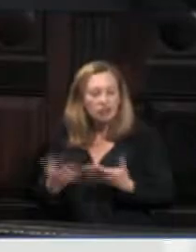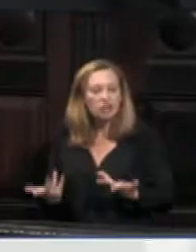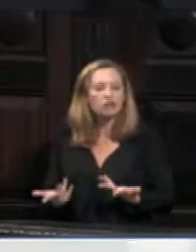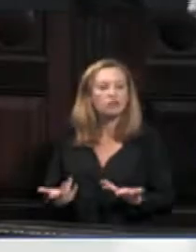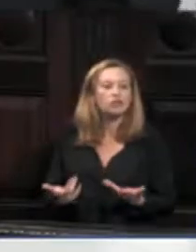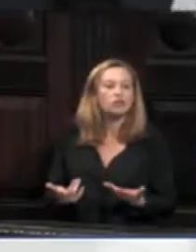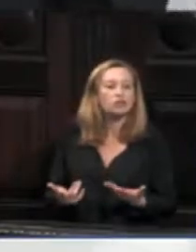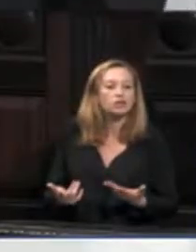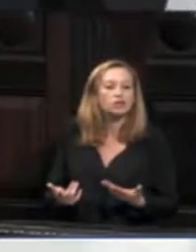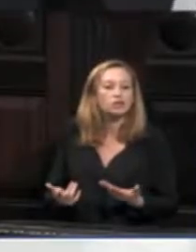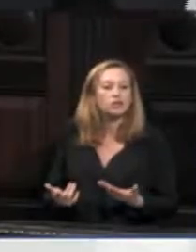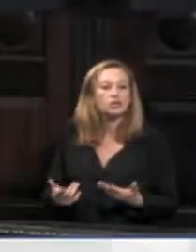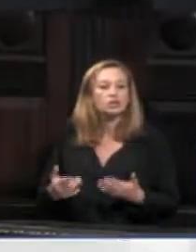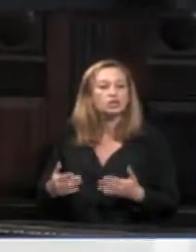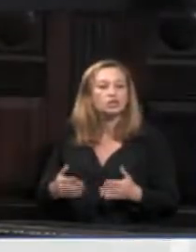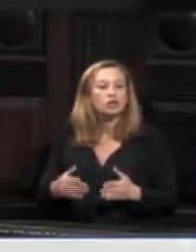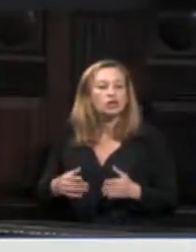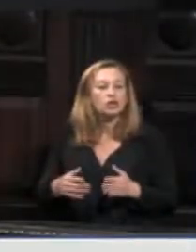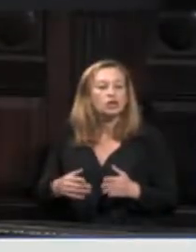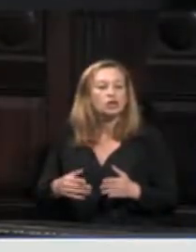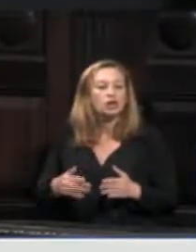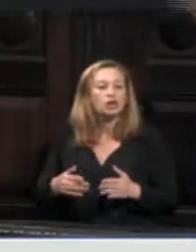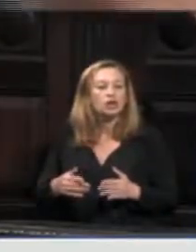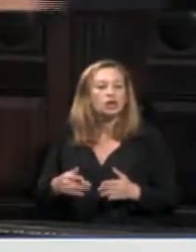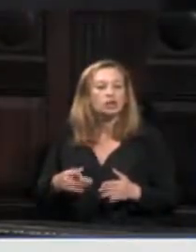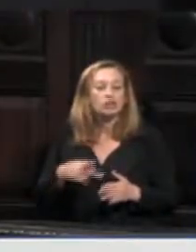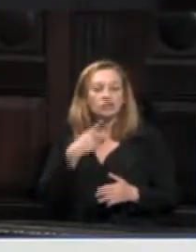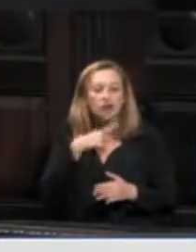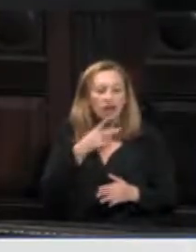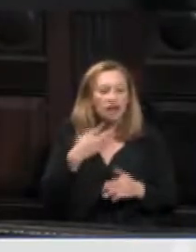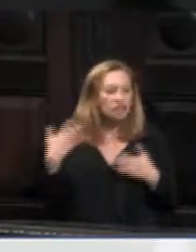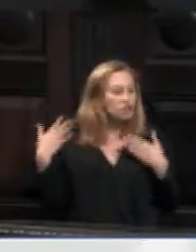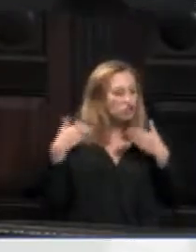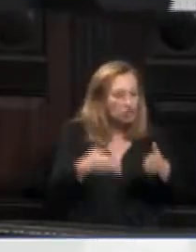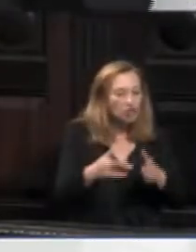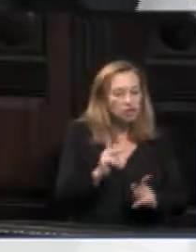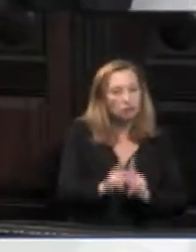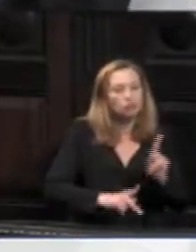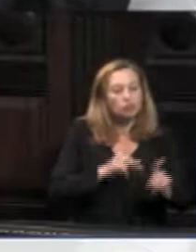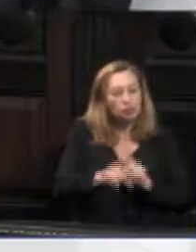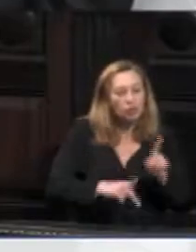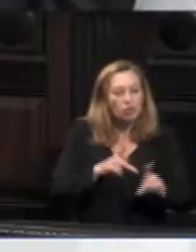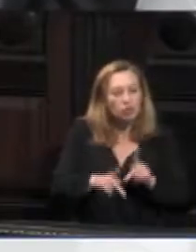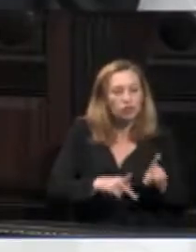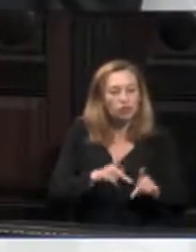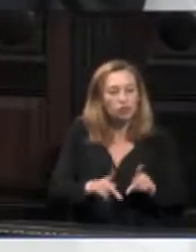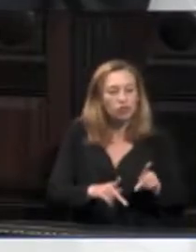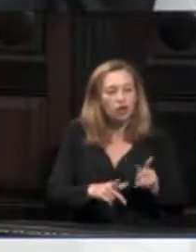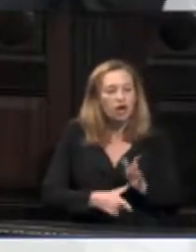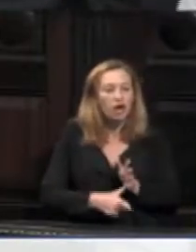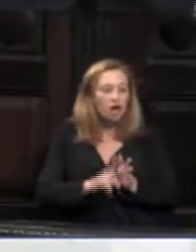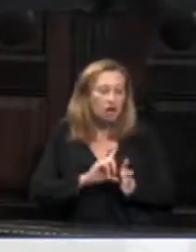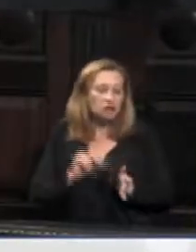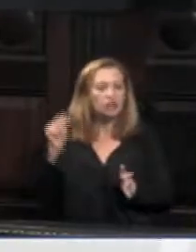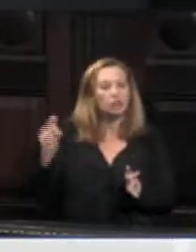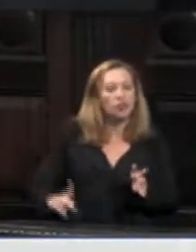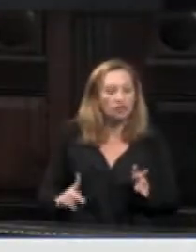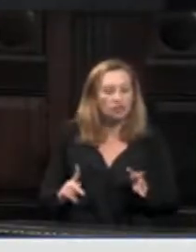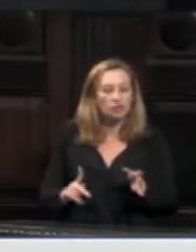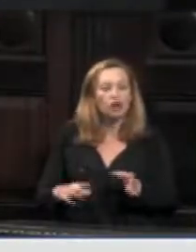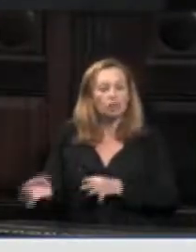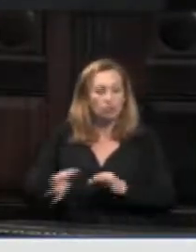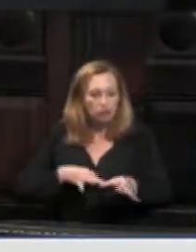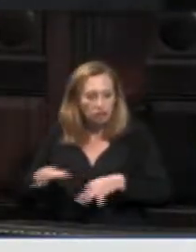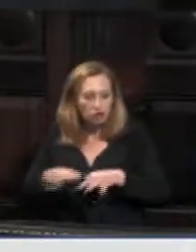que é a consulta direta à população, para que ela aprove ou rejeite qualquer projeto de alto impacto antes da sua adoção pelo Conselho Deliberativo da